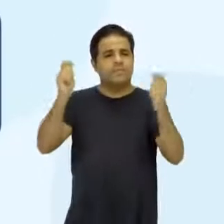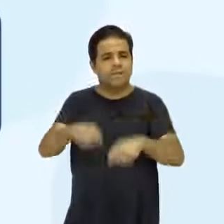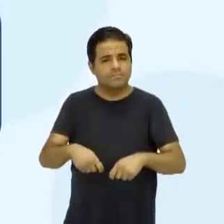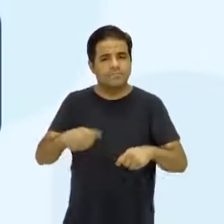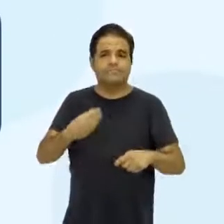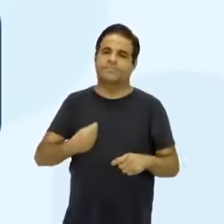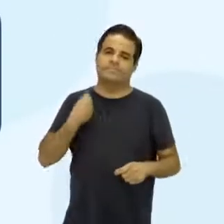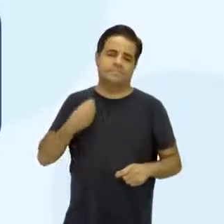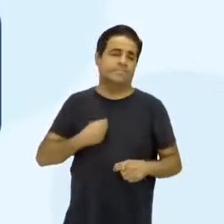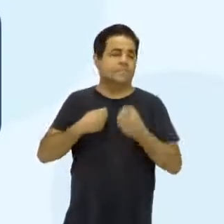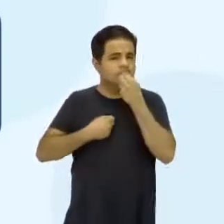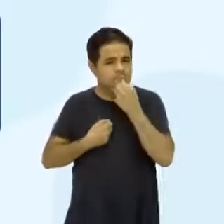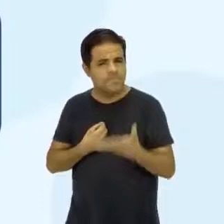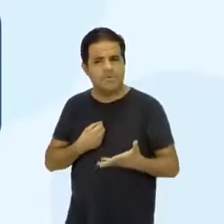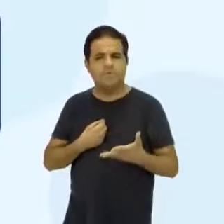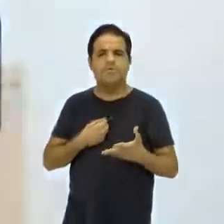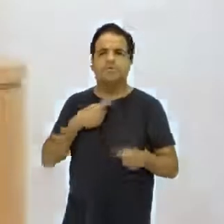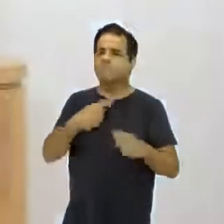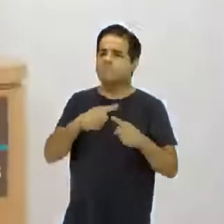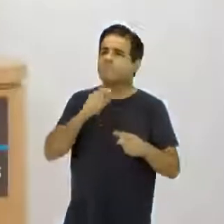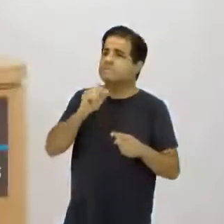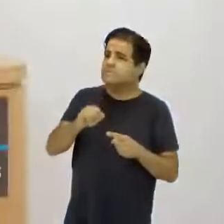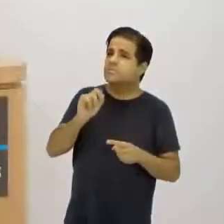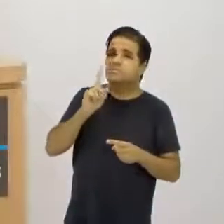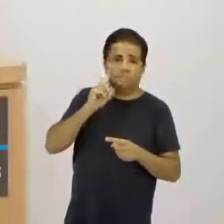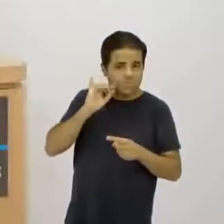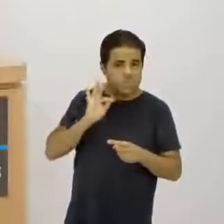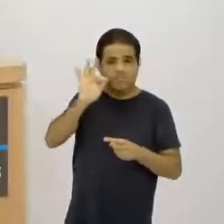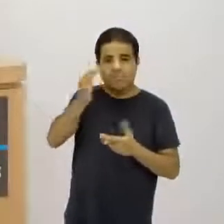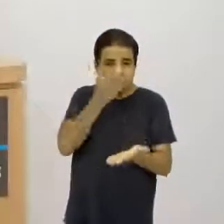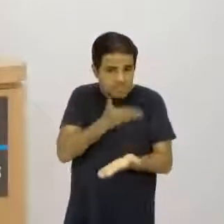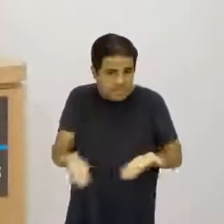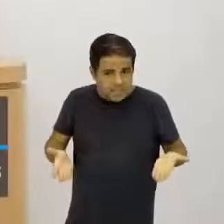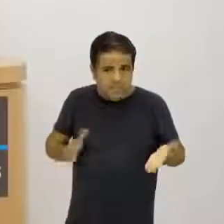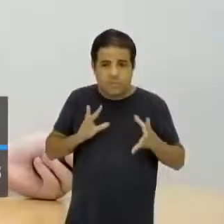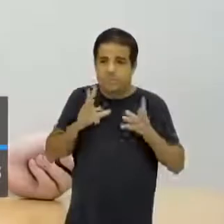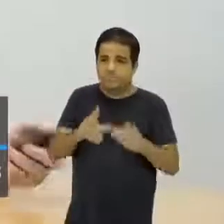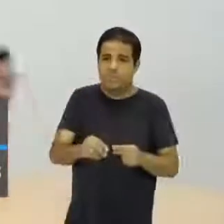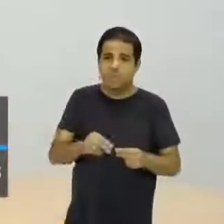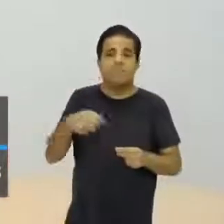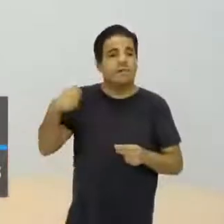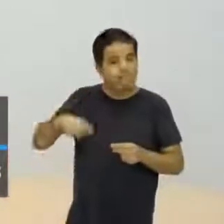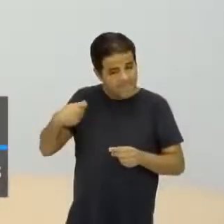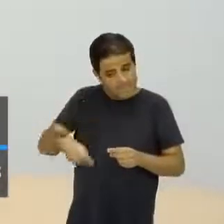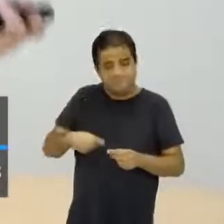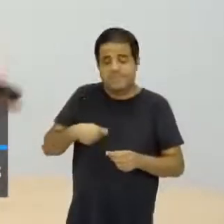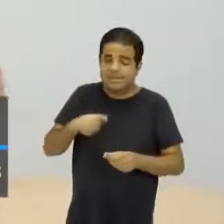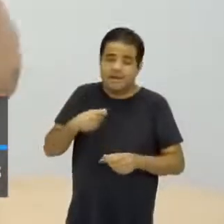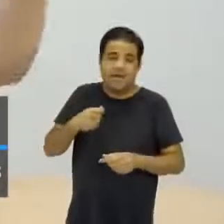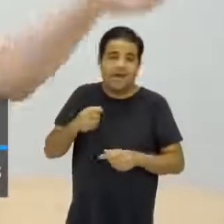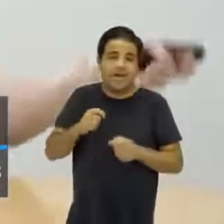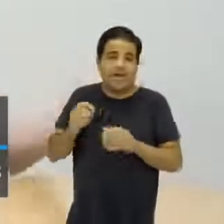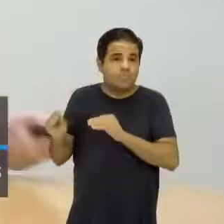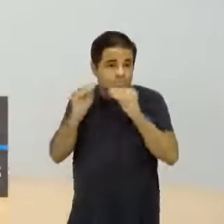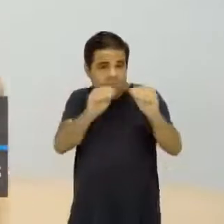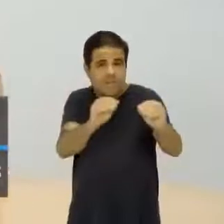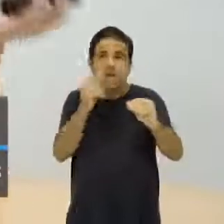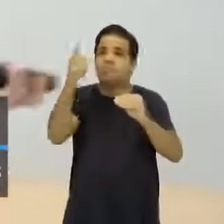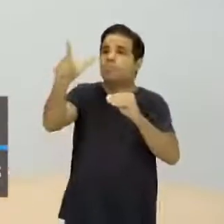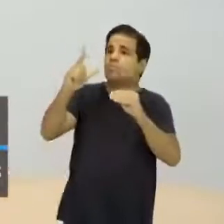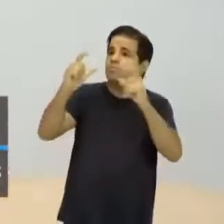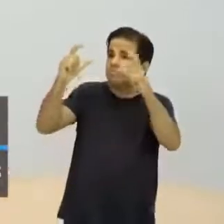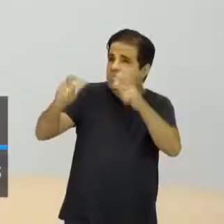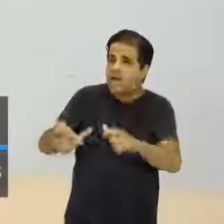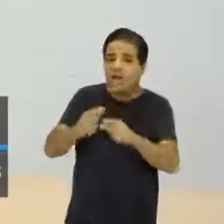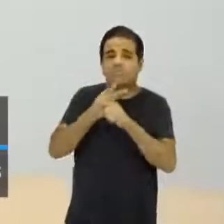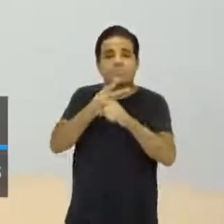possibilidades de uma vida digna. Porque também, se a gente um dia perder isso, a gente vai ter que se virar, né, Mafê? Exatamente, vai ir para um outro local, buscar